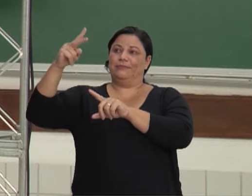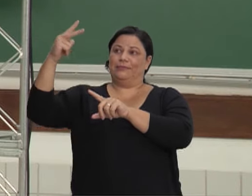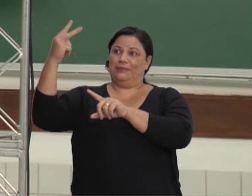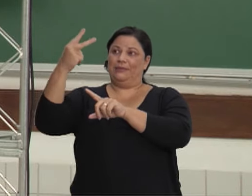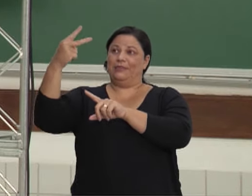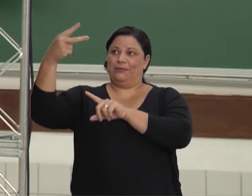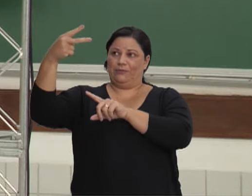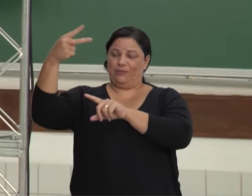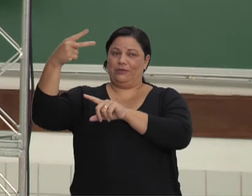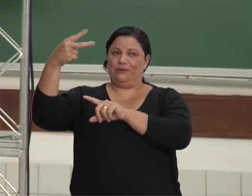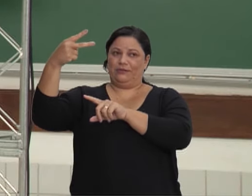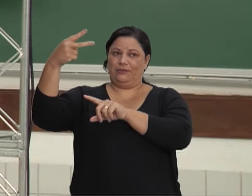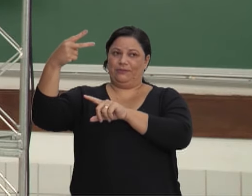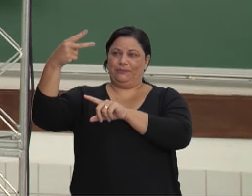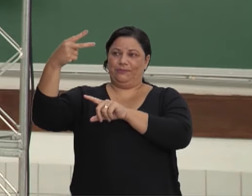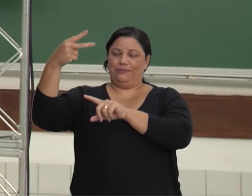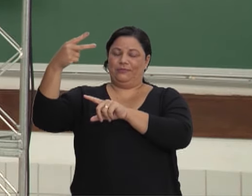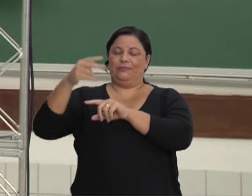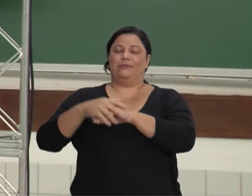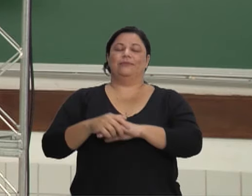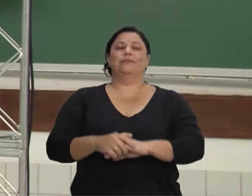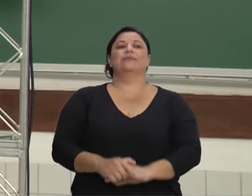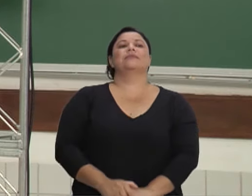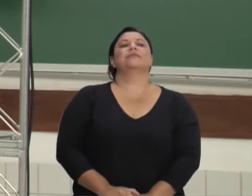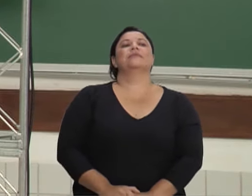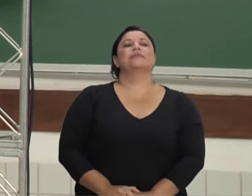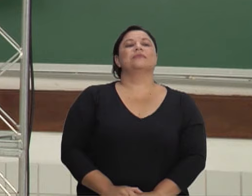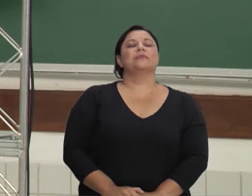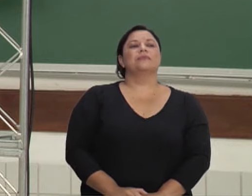da reta, elevado ao quadrado.